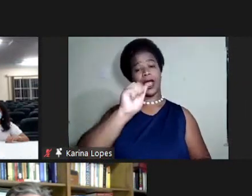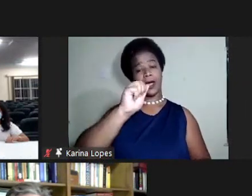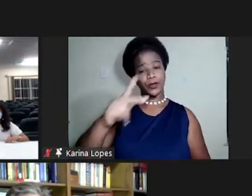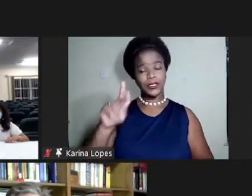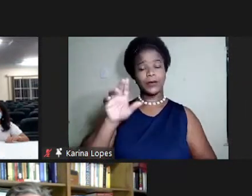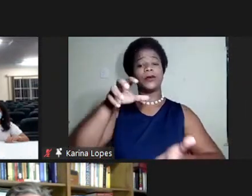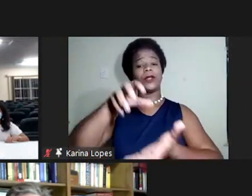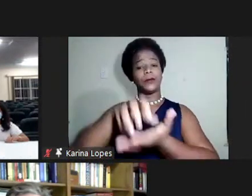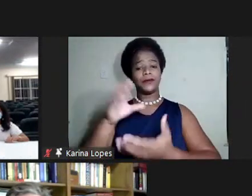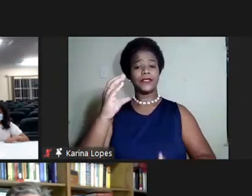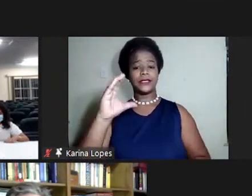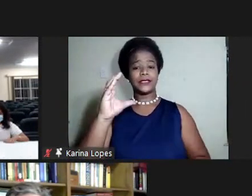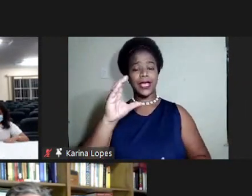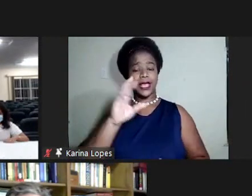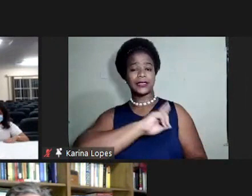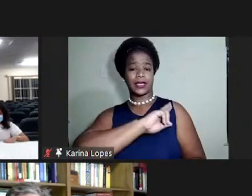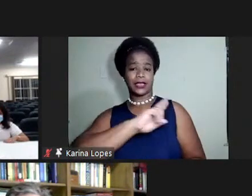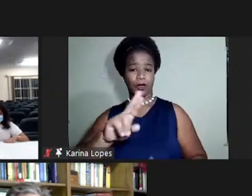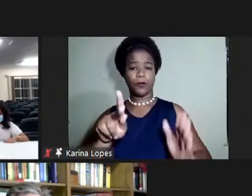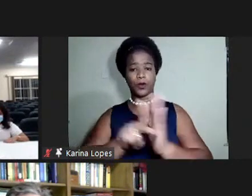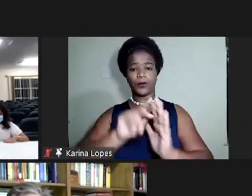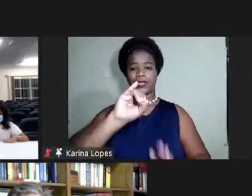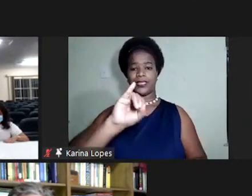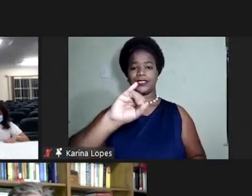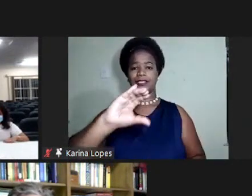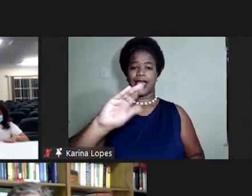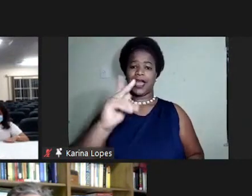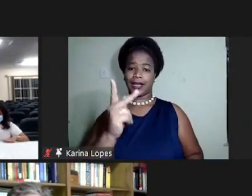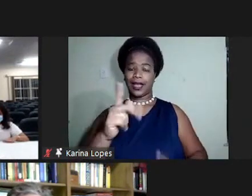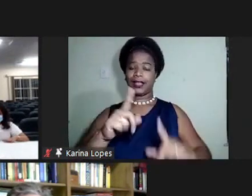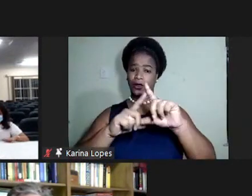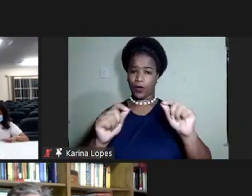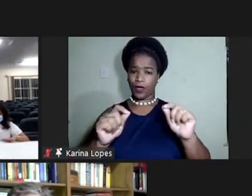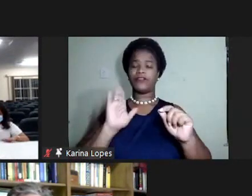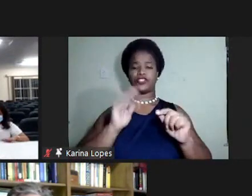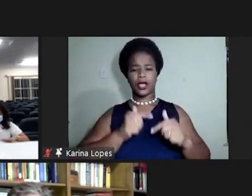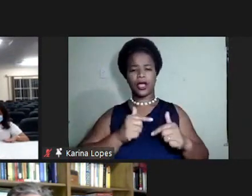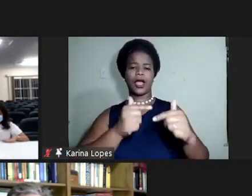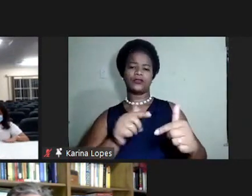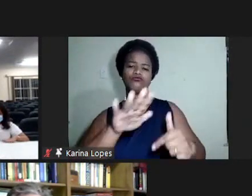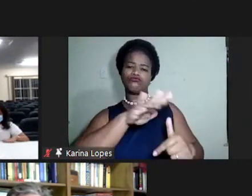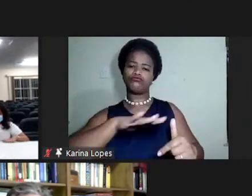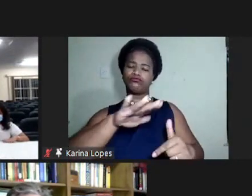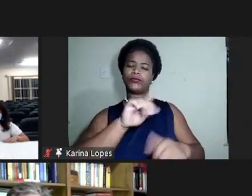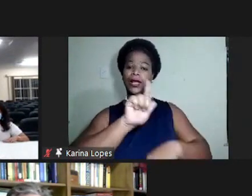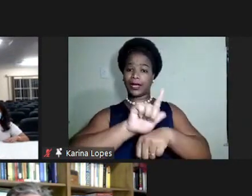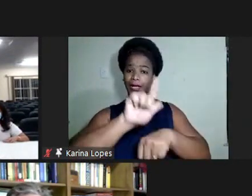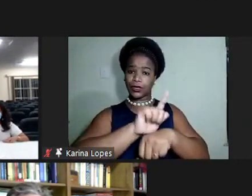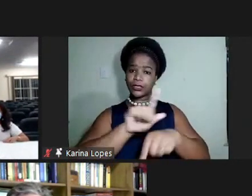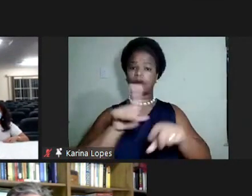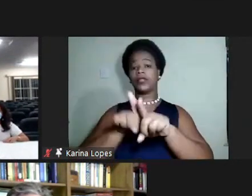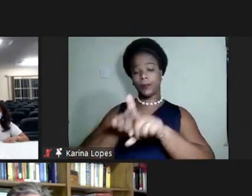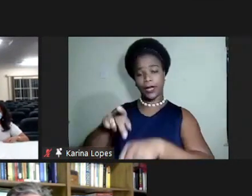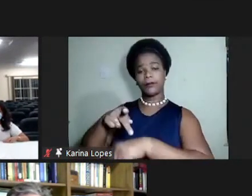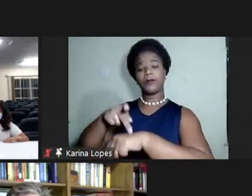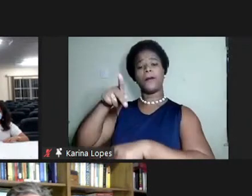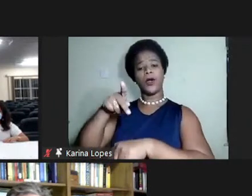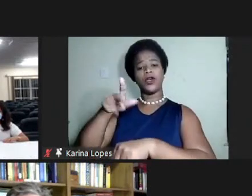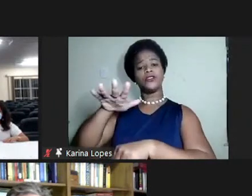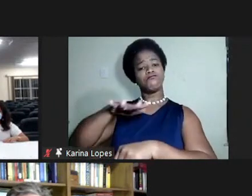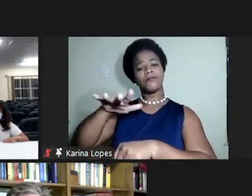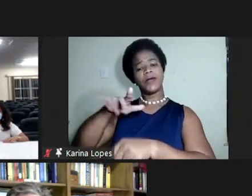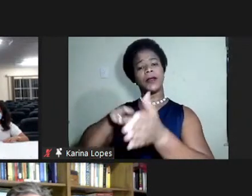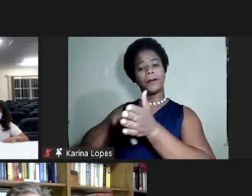do ICH da UFJF, atuou tanto na graduação quanto na pós-graduação em pesquisas e